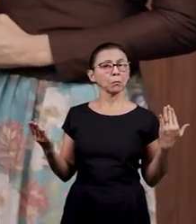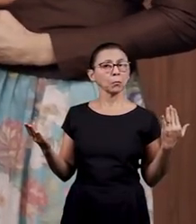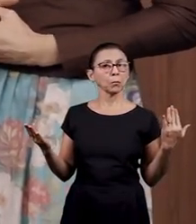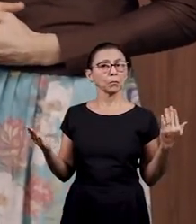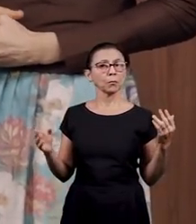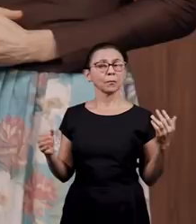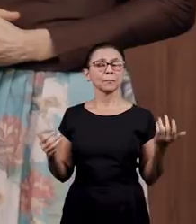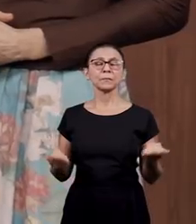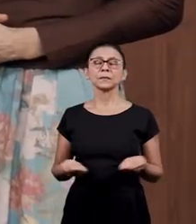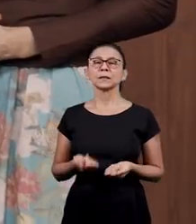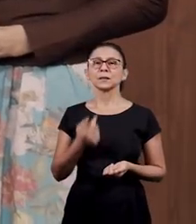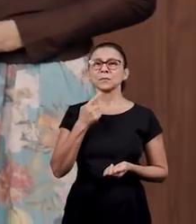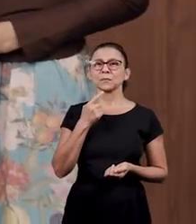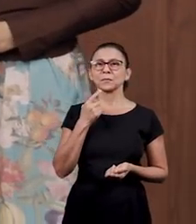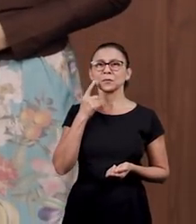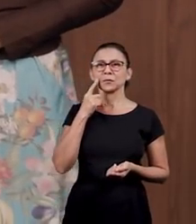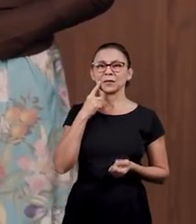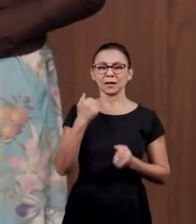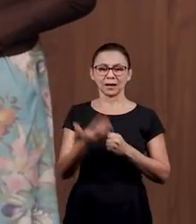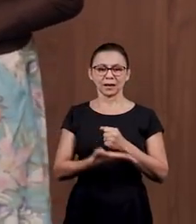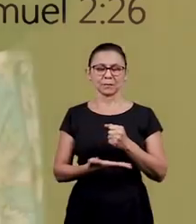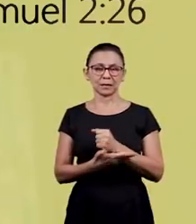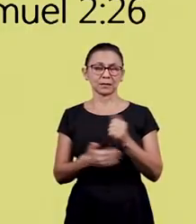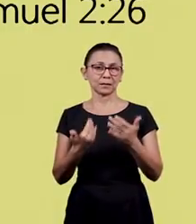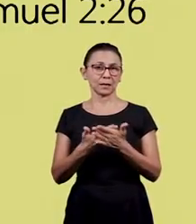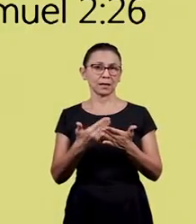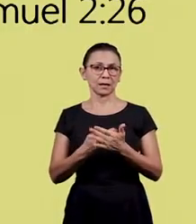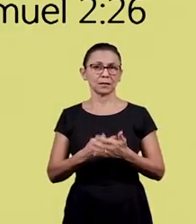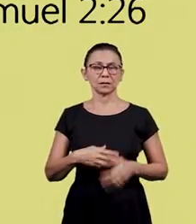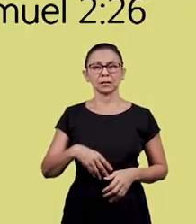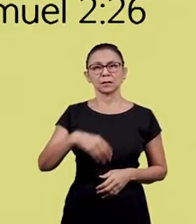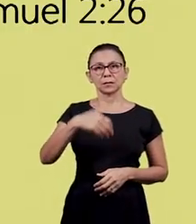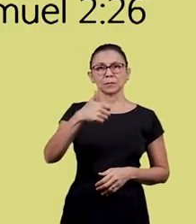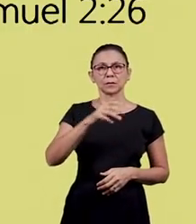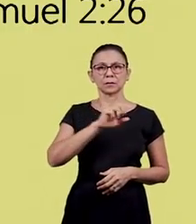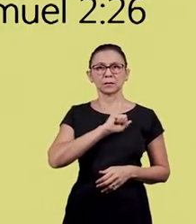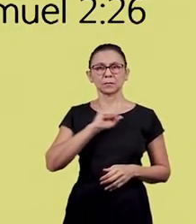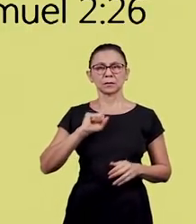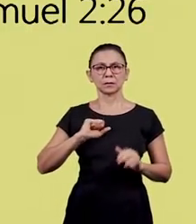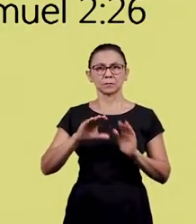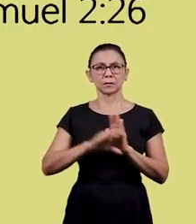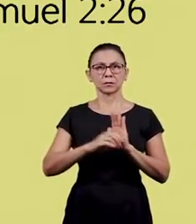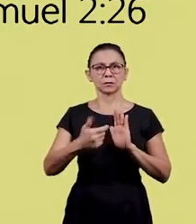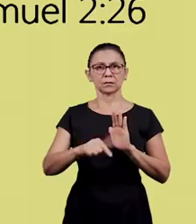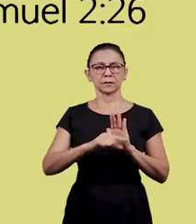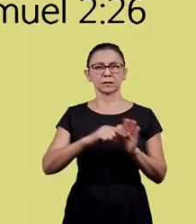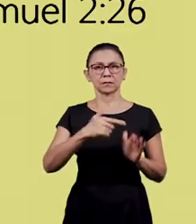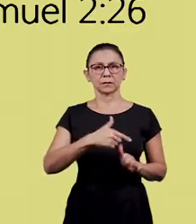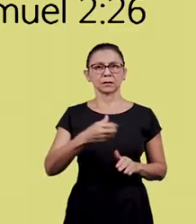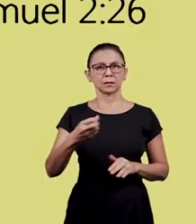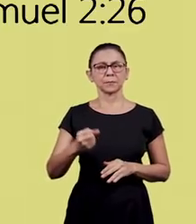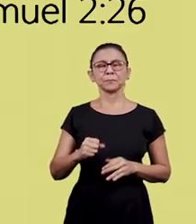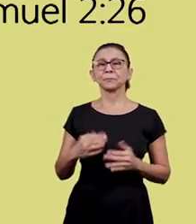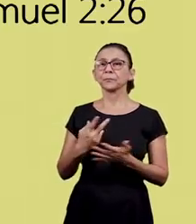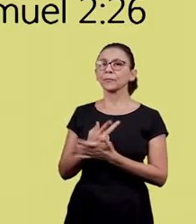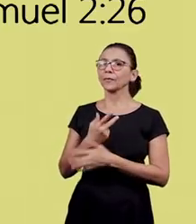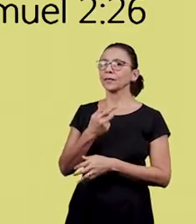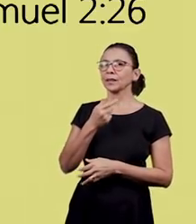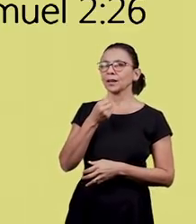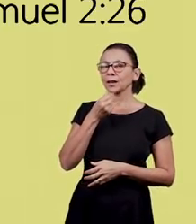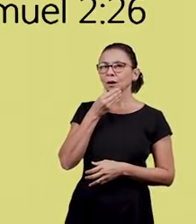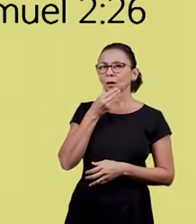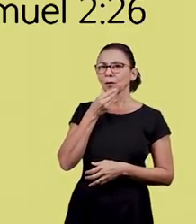a base da nossa aula de hoje. Podemos ler juntos? Está em 1 Samuel 2:26. E o jovem Samuel